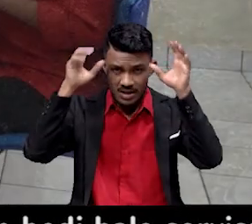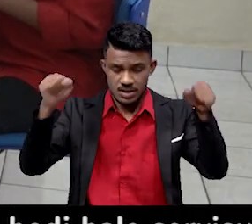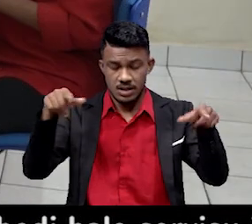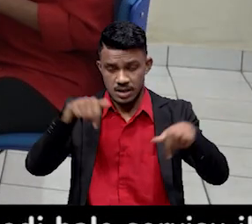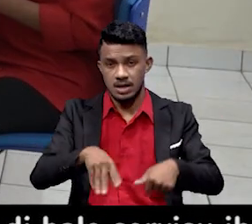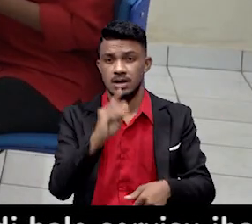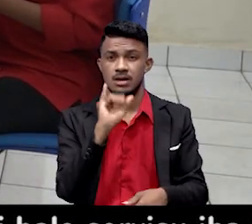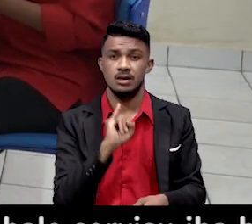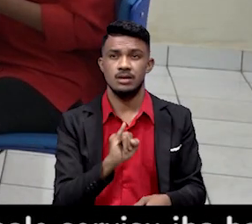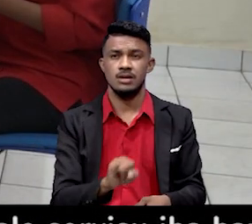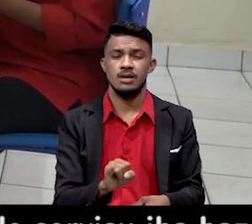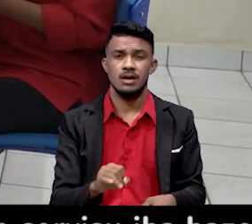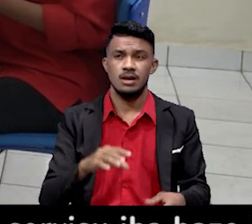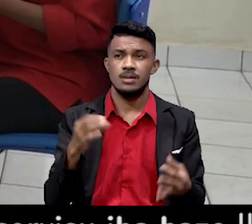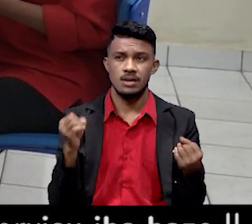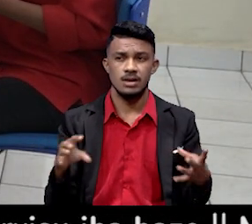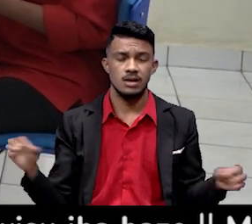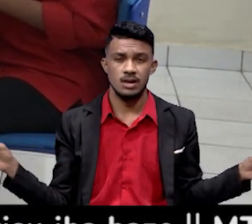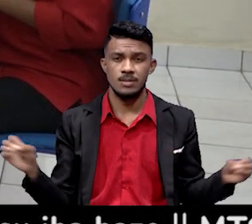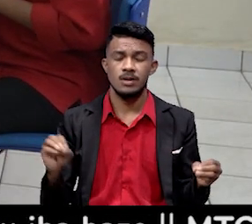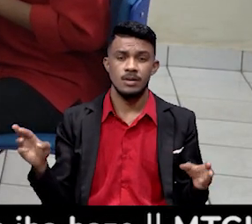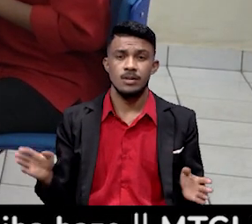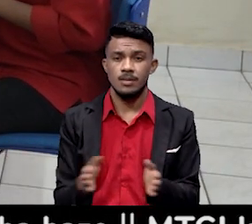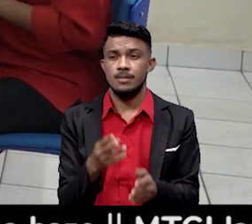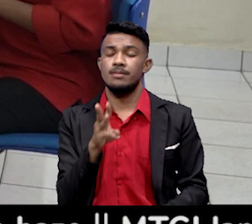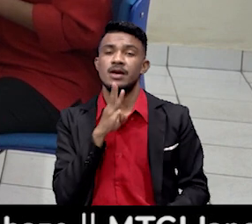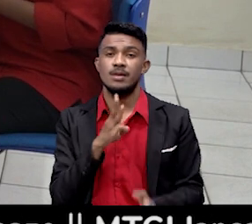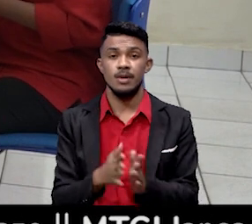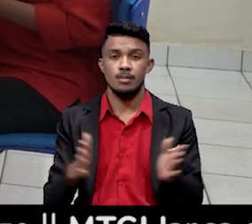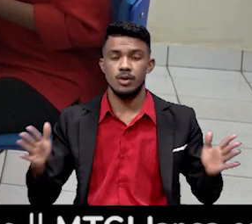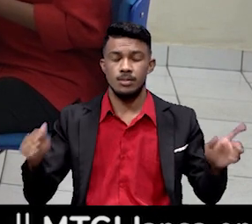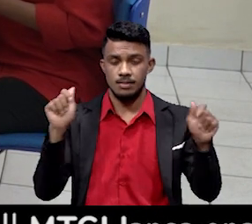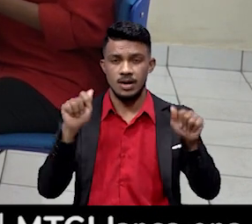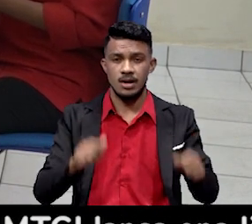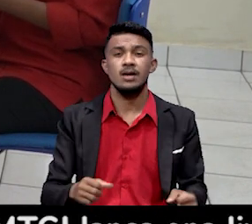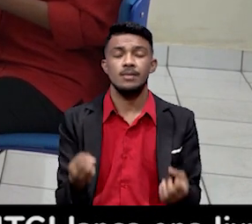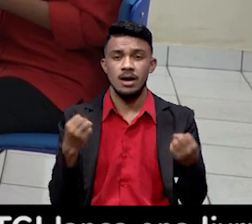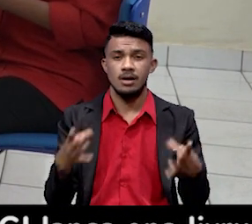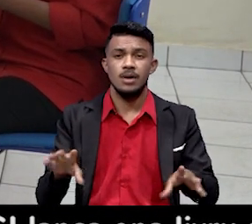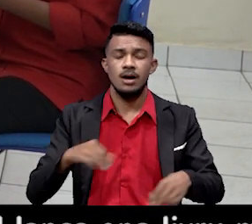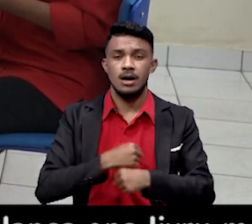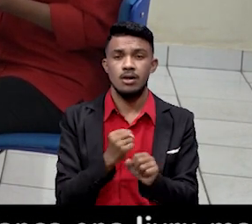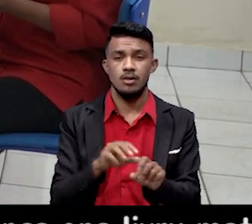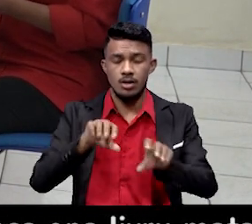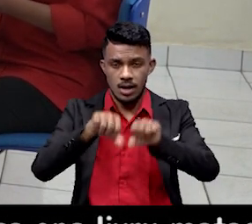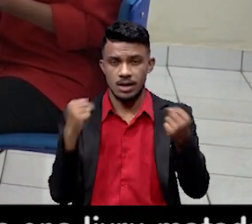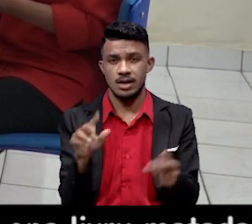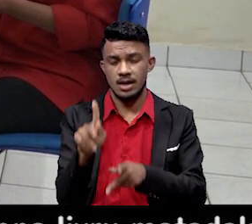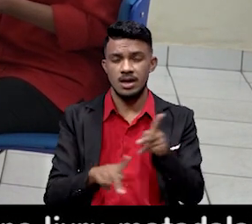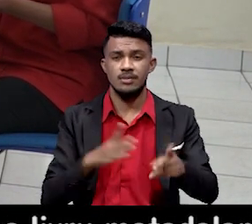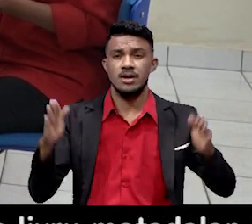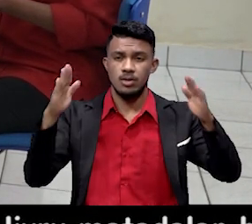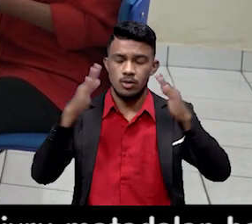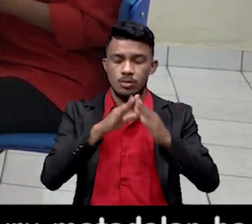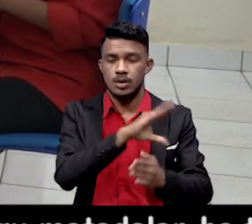Larang dá la barak nila bele acumula volume bene me bot. Nune bele barak liu estraga fale comunidade nenhuma no susan. Solução